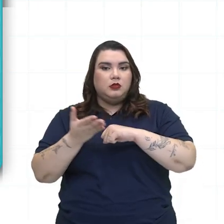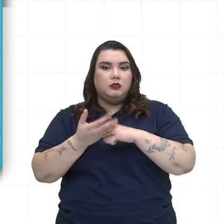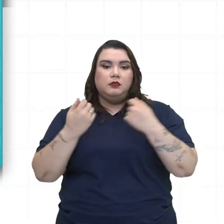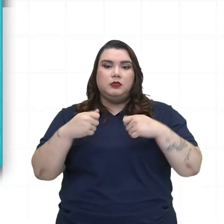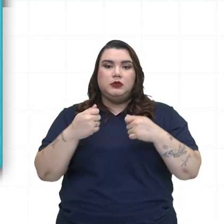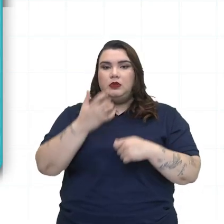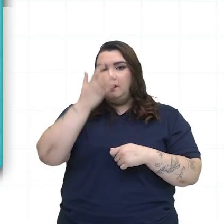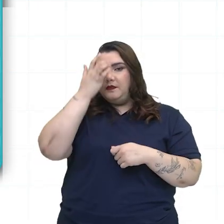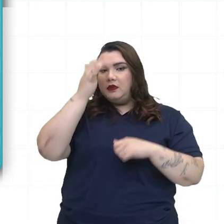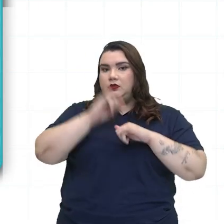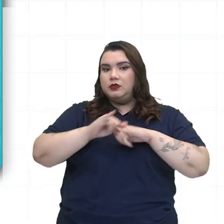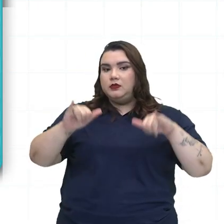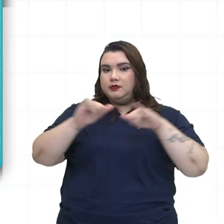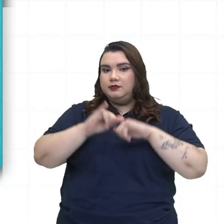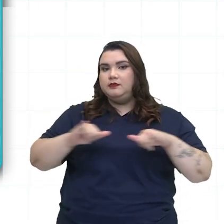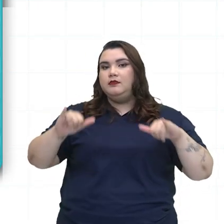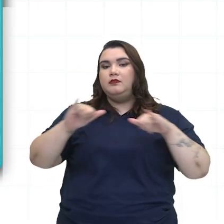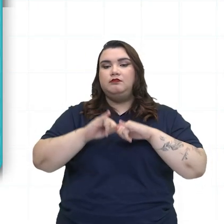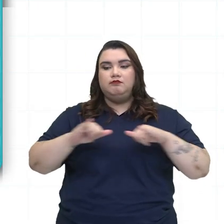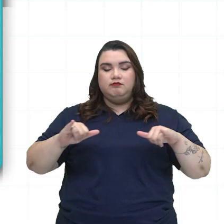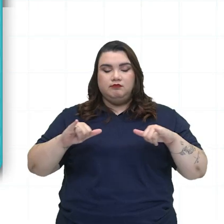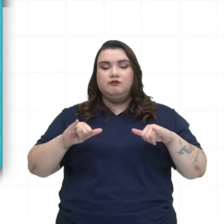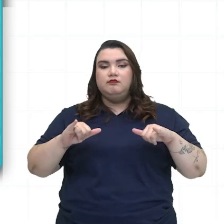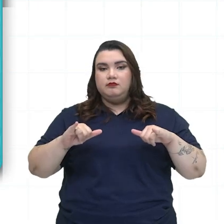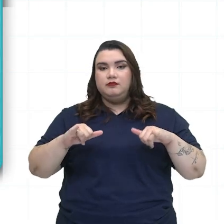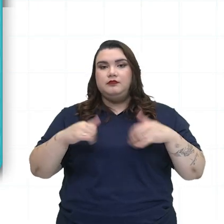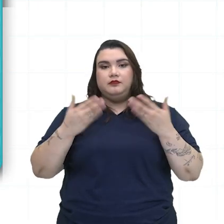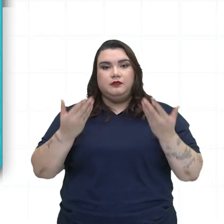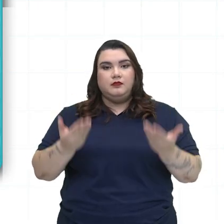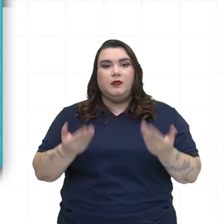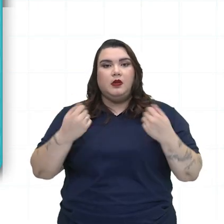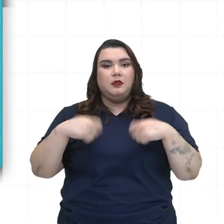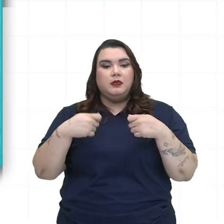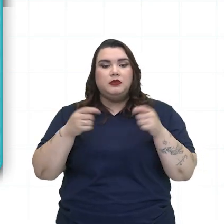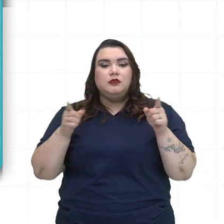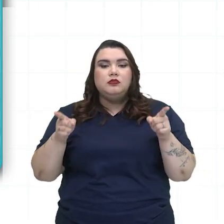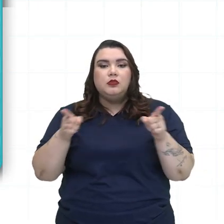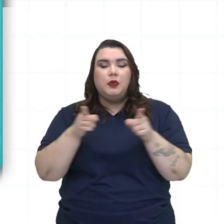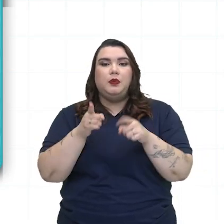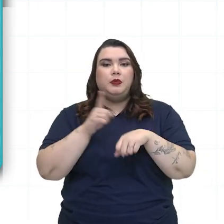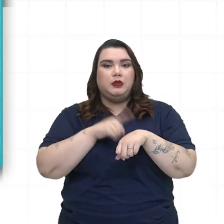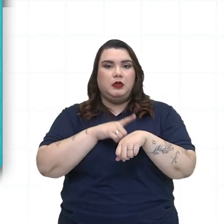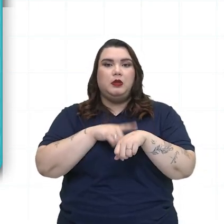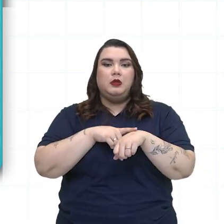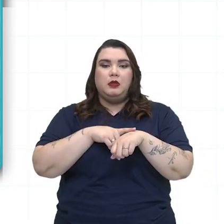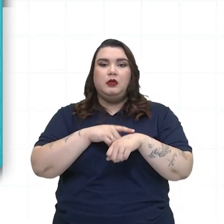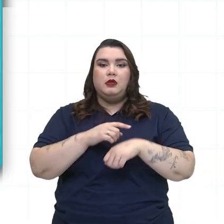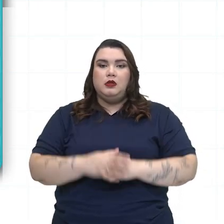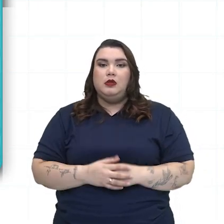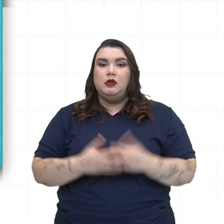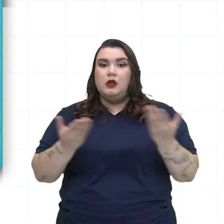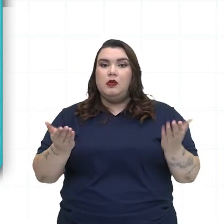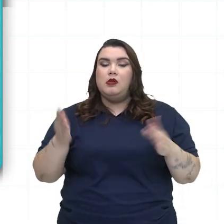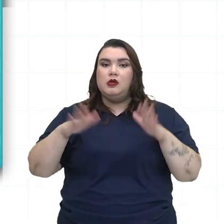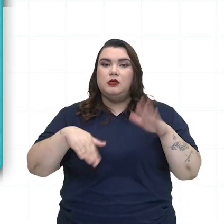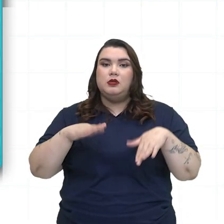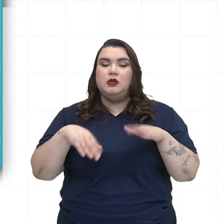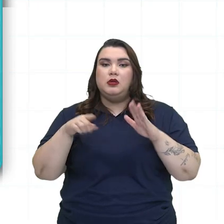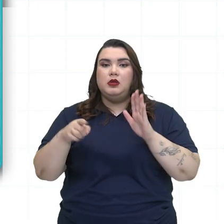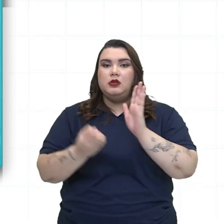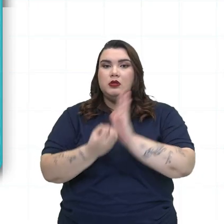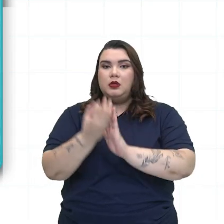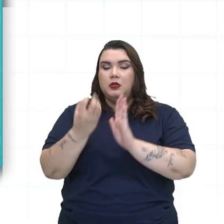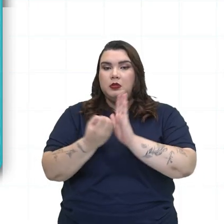fácil divulgação, ela precisa ser de fácil circulação, então precisam ser curtos, né? Então, muitas vezes, essa